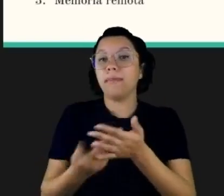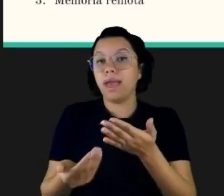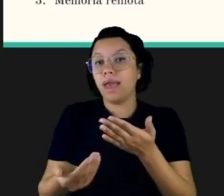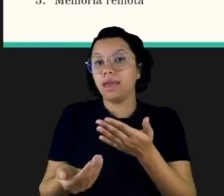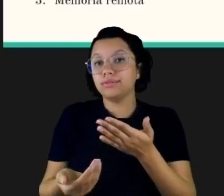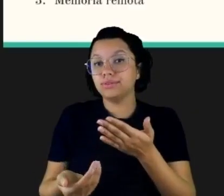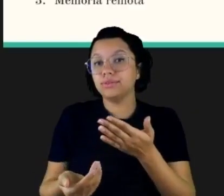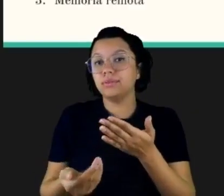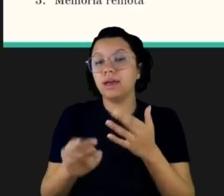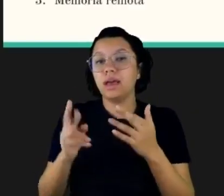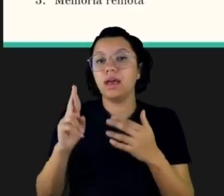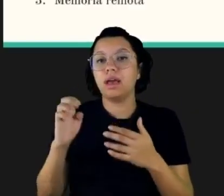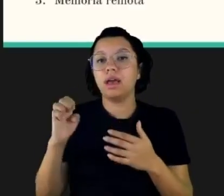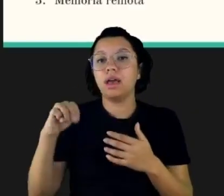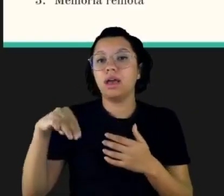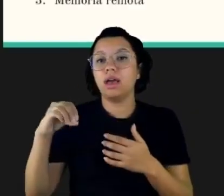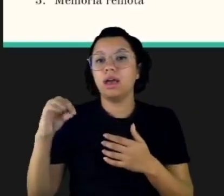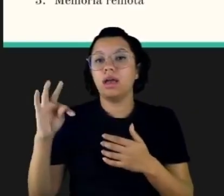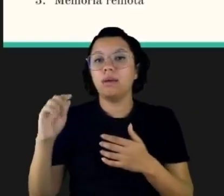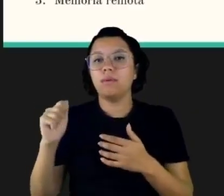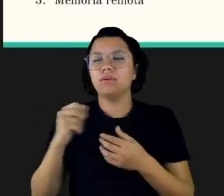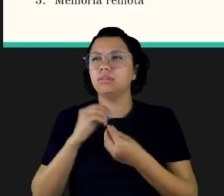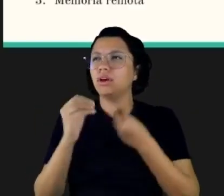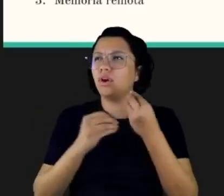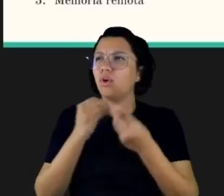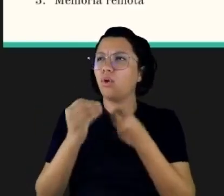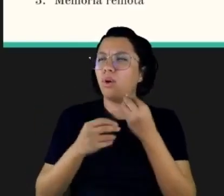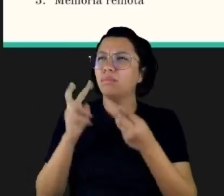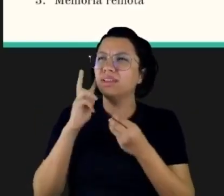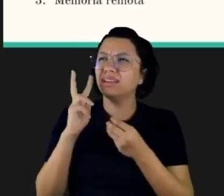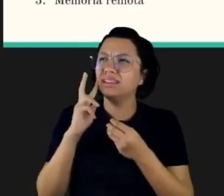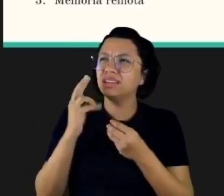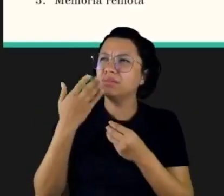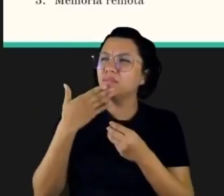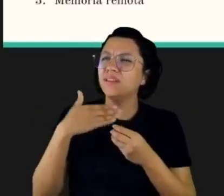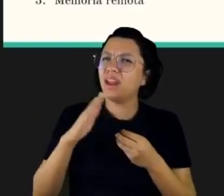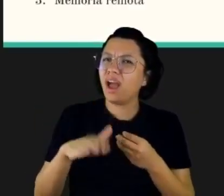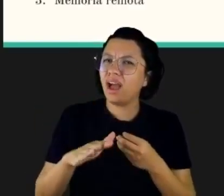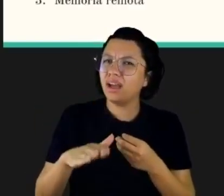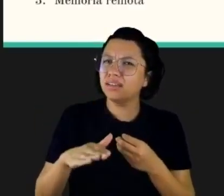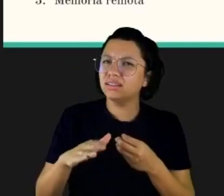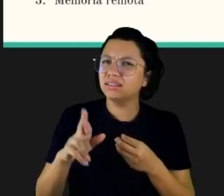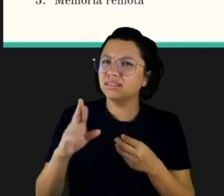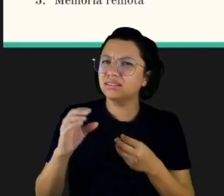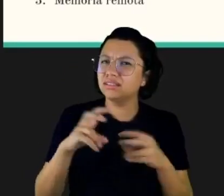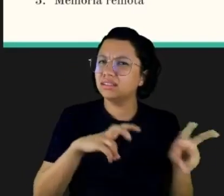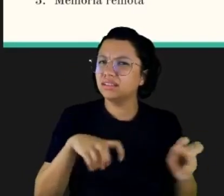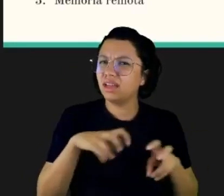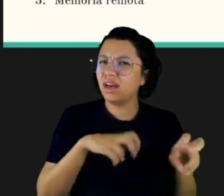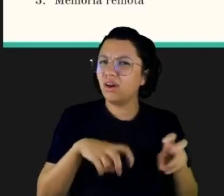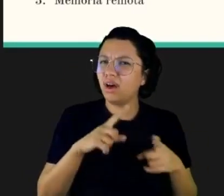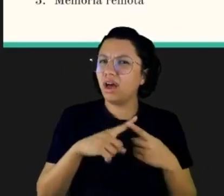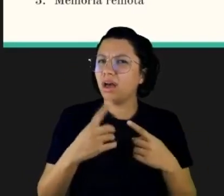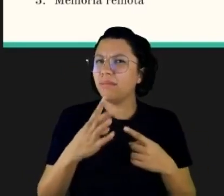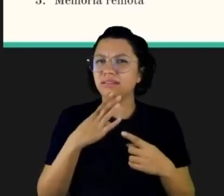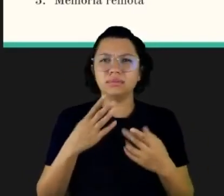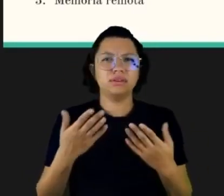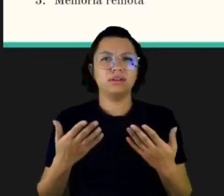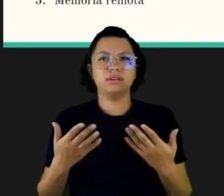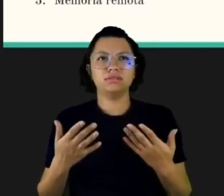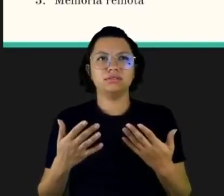fica louca. Como que ele lembra de quando ele era criança na roça e não me reconhece? Mas são